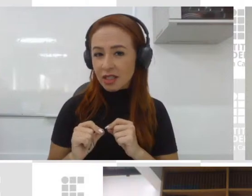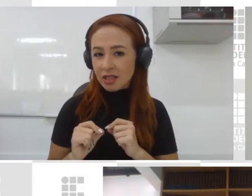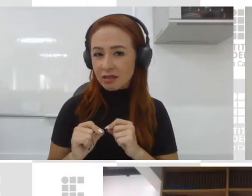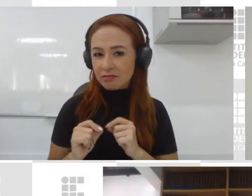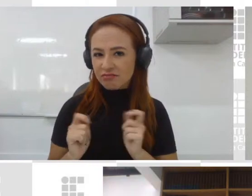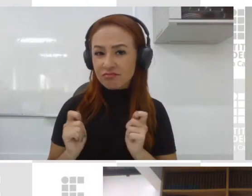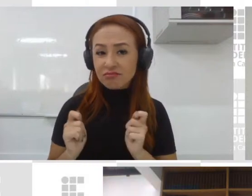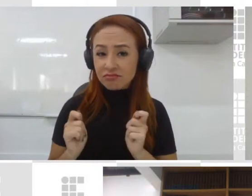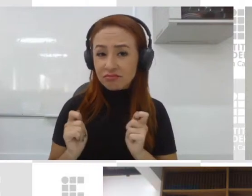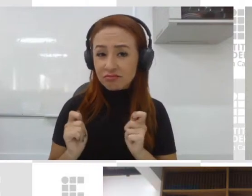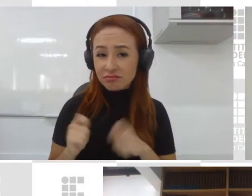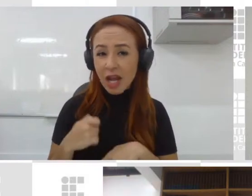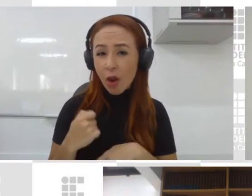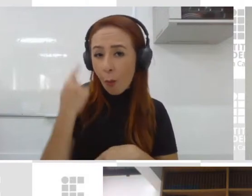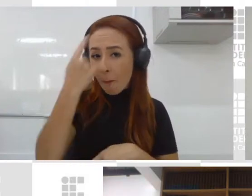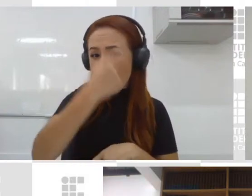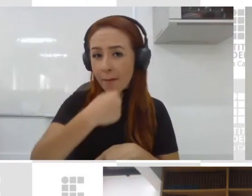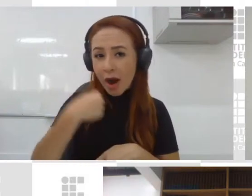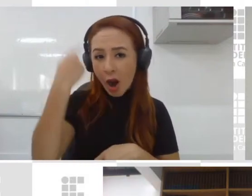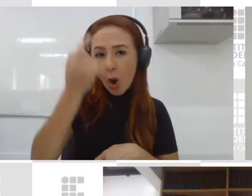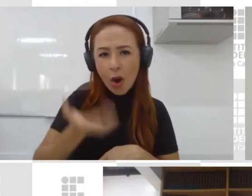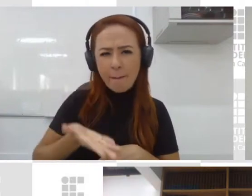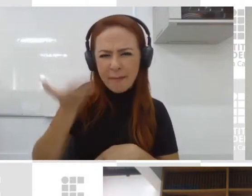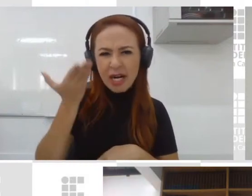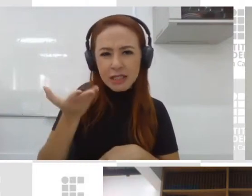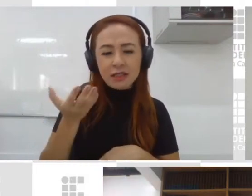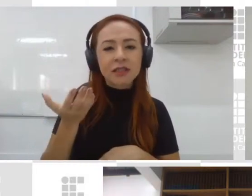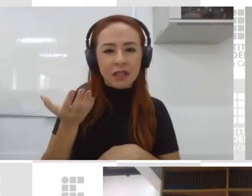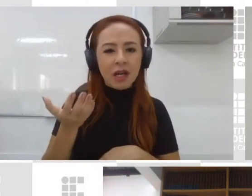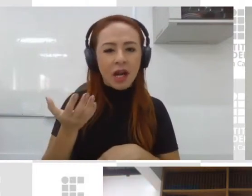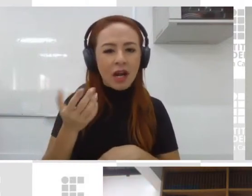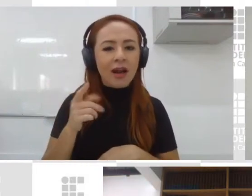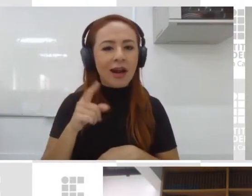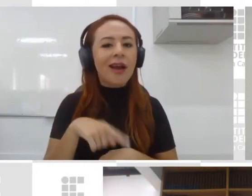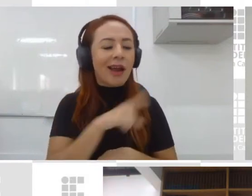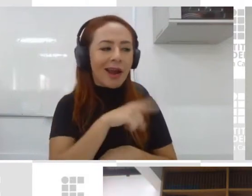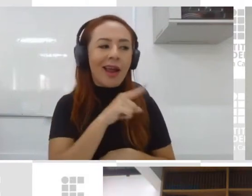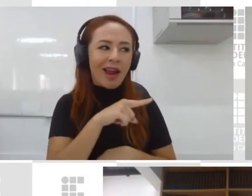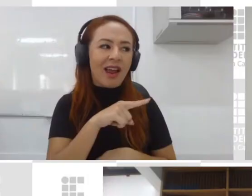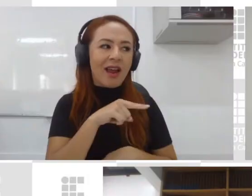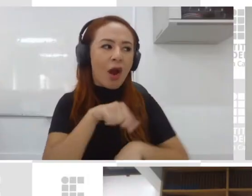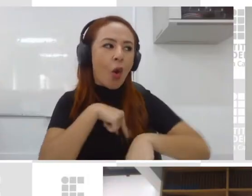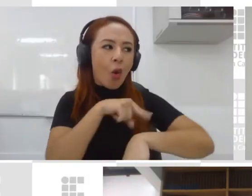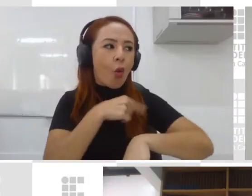pouco mais de 1 hora, não? Isso, um pouco mais de 1 hora.